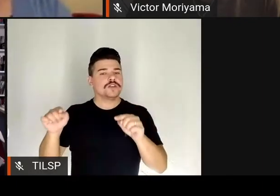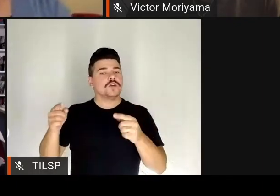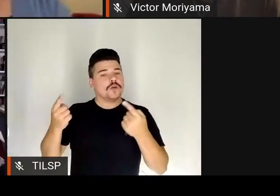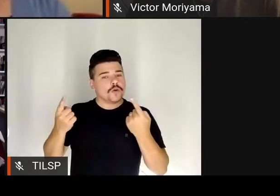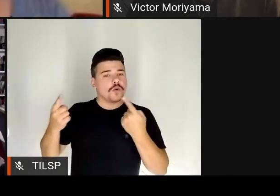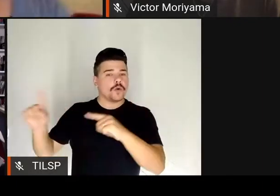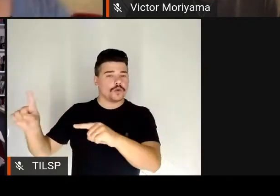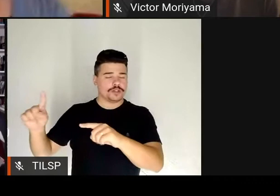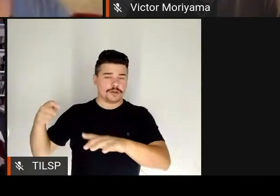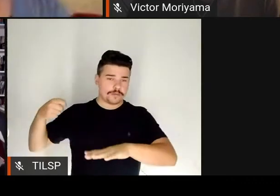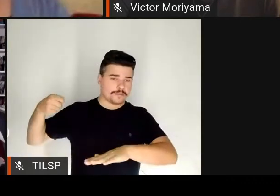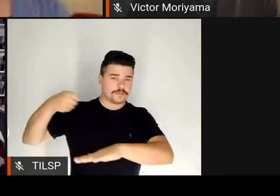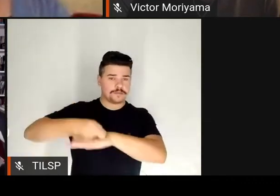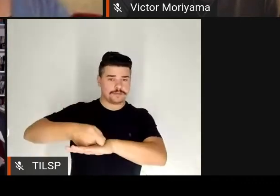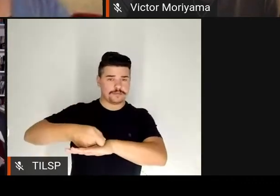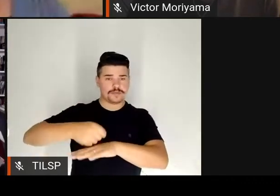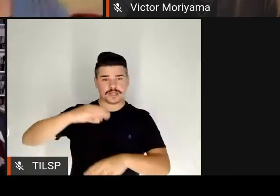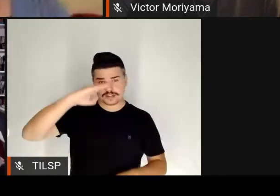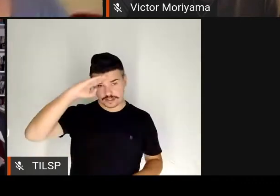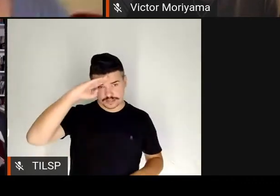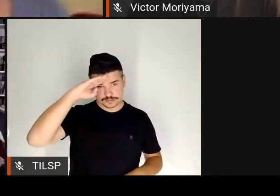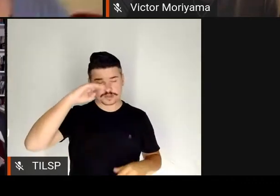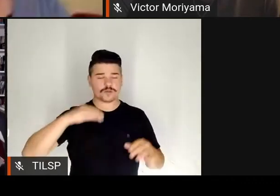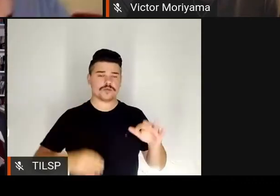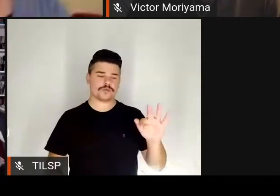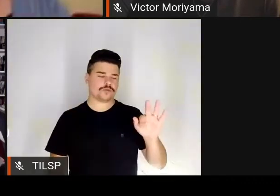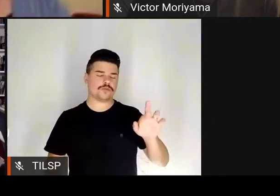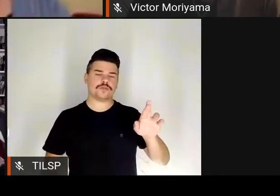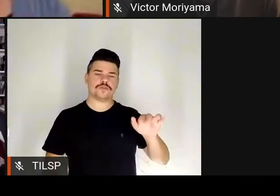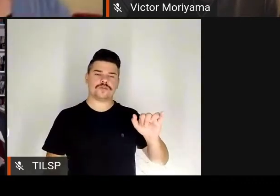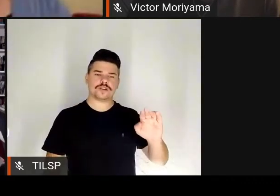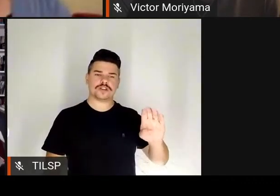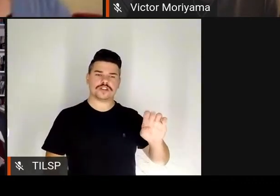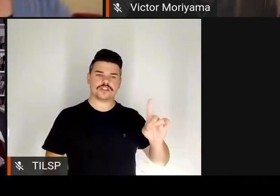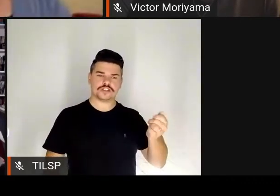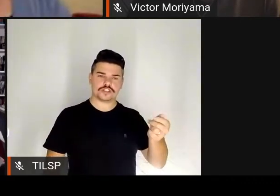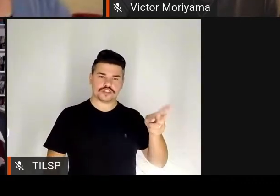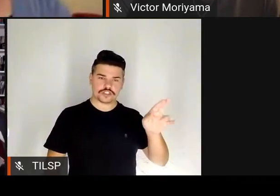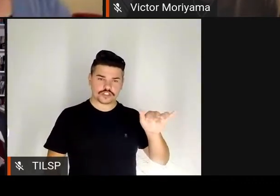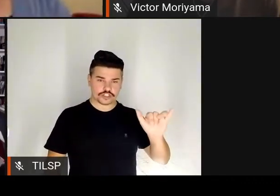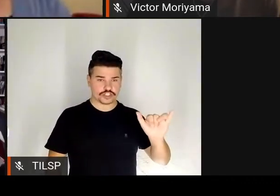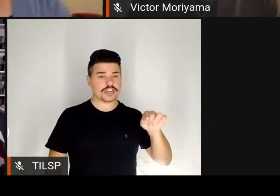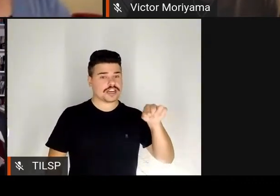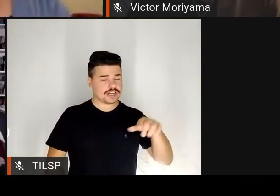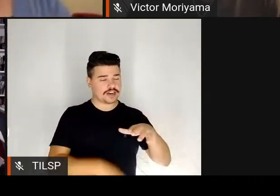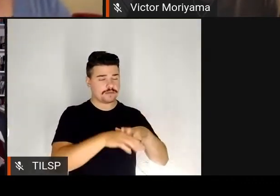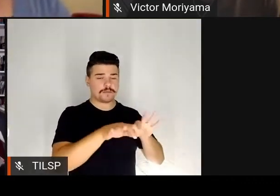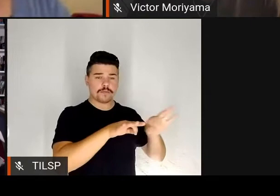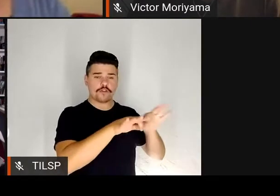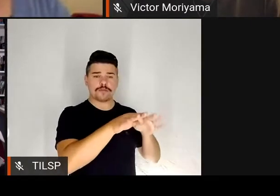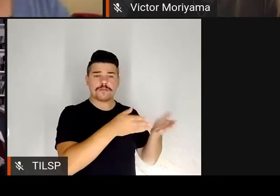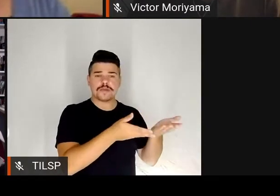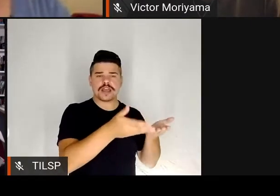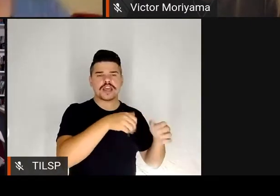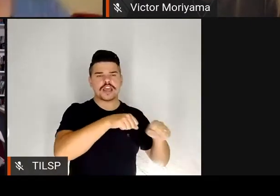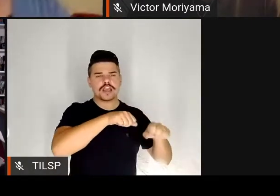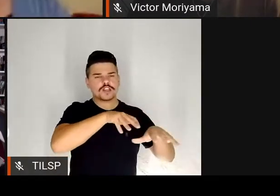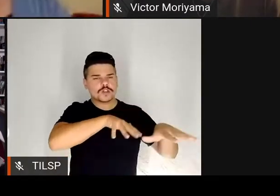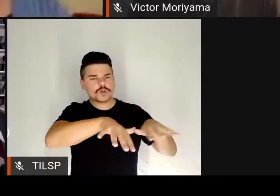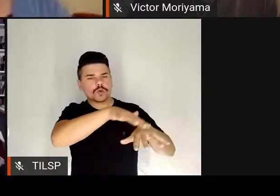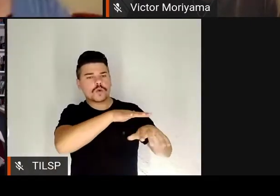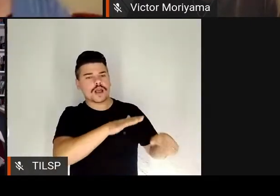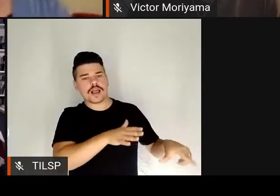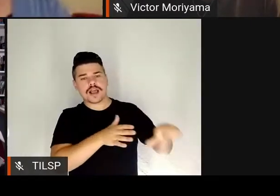o trabalho do Friedrich, ele aparece junto com esse movimento antimilitarista no mesmo momento que